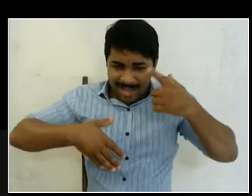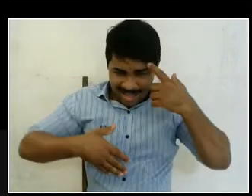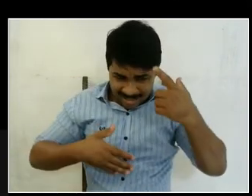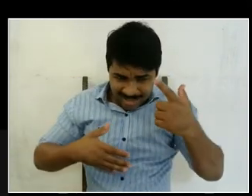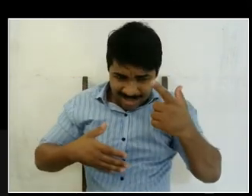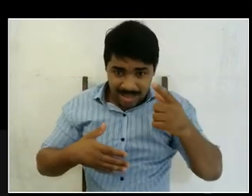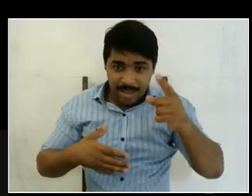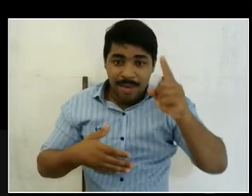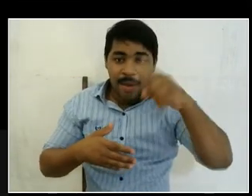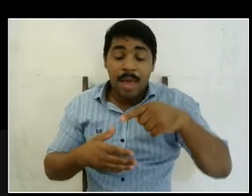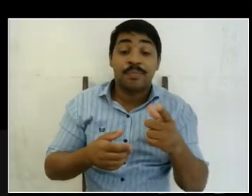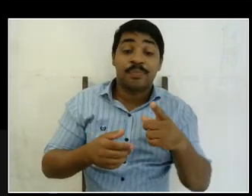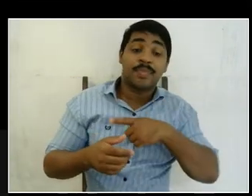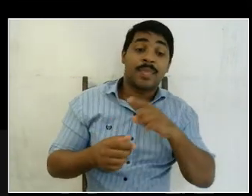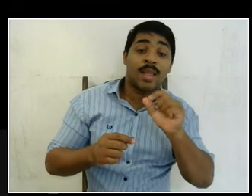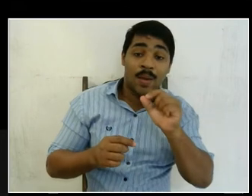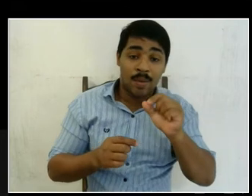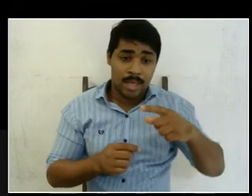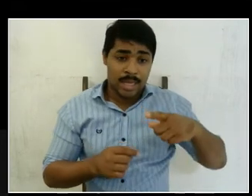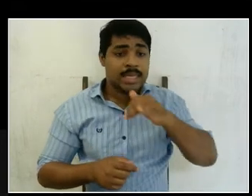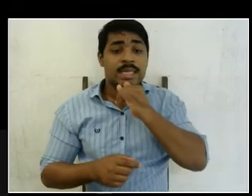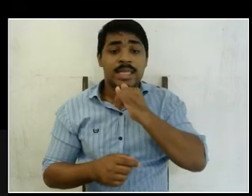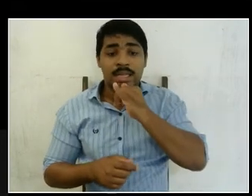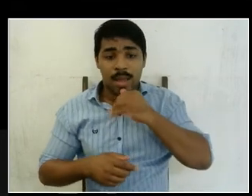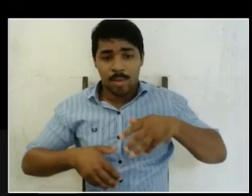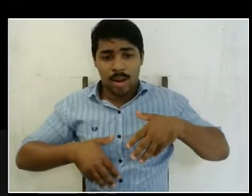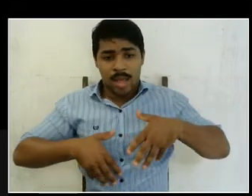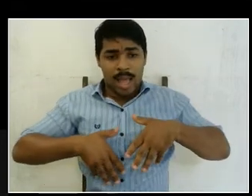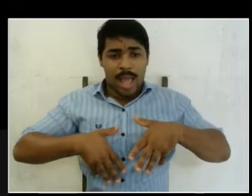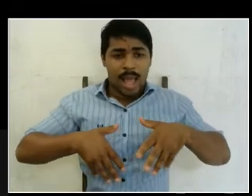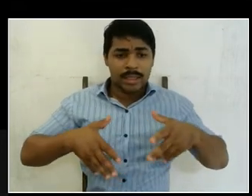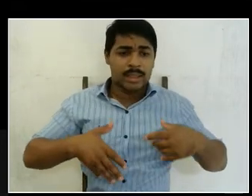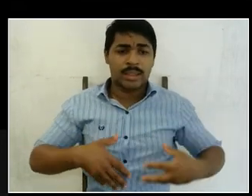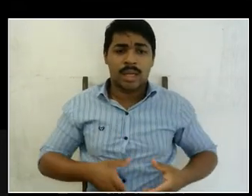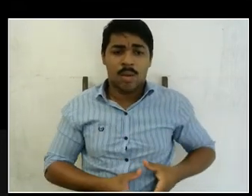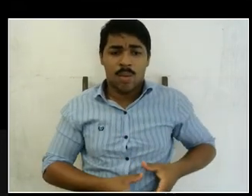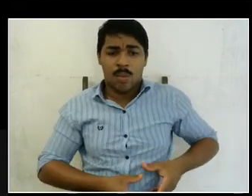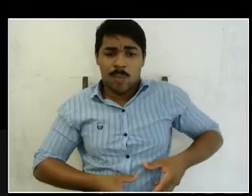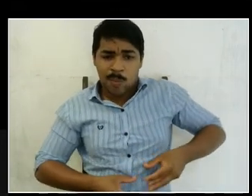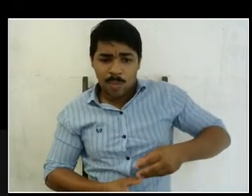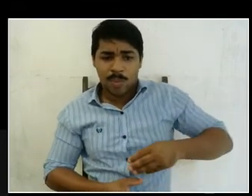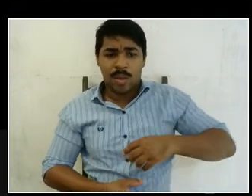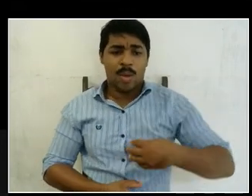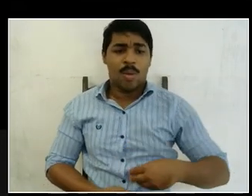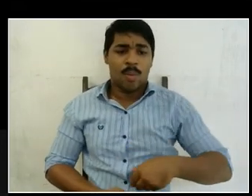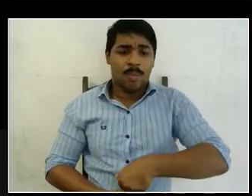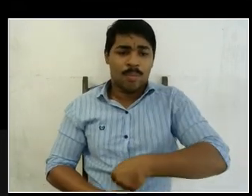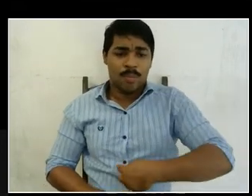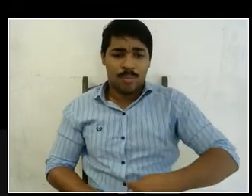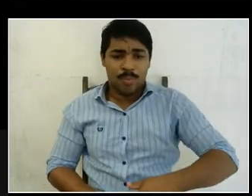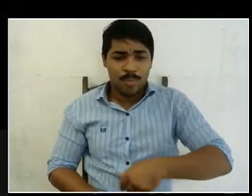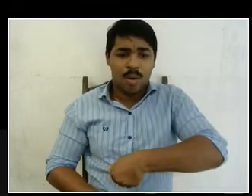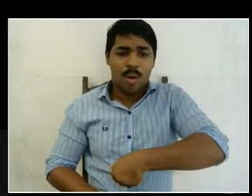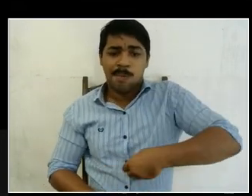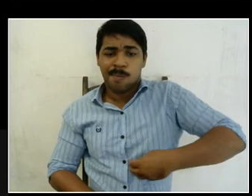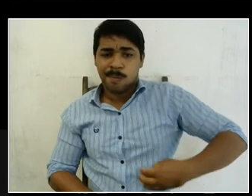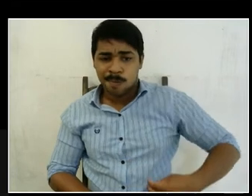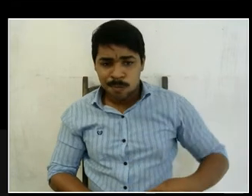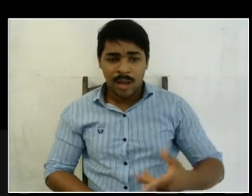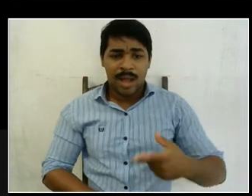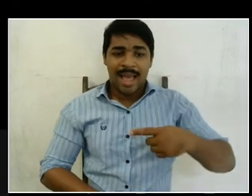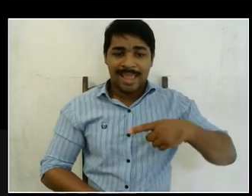o estômago, o intestino delgado, o intestino grosso, né, que vai formar um sistema, que no caso aqui é o sistema digestório, mas